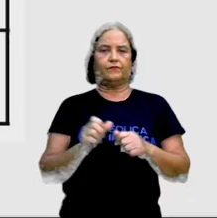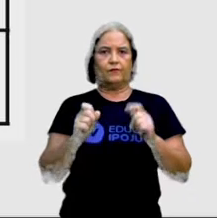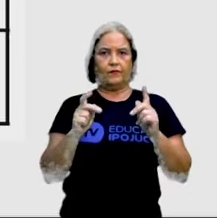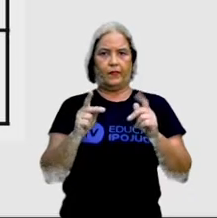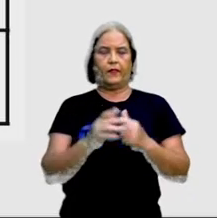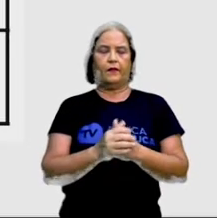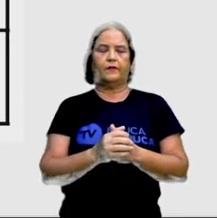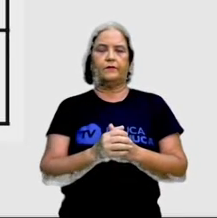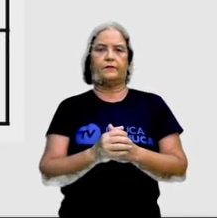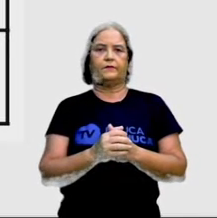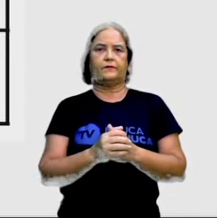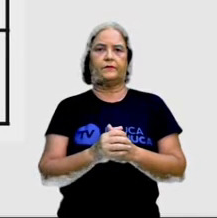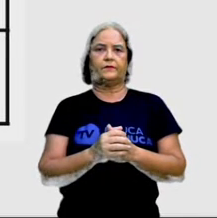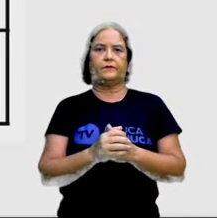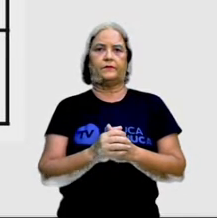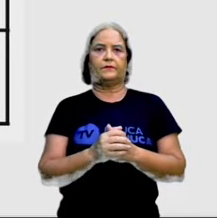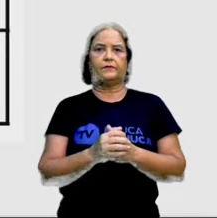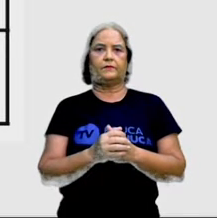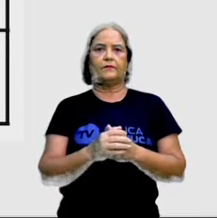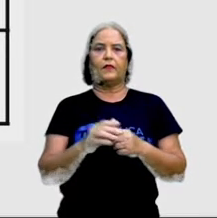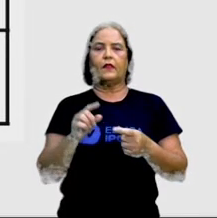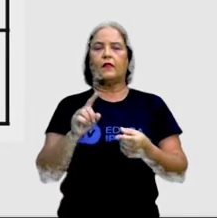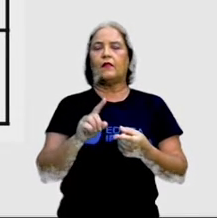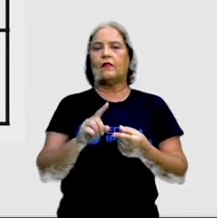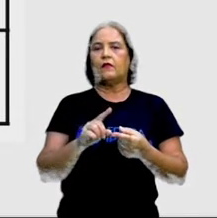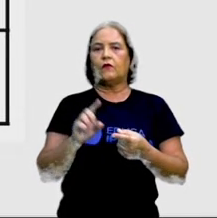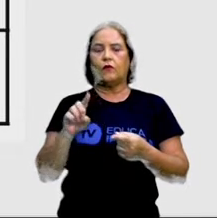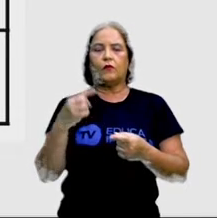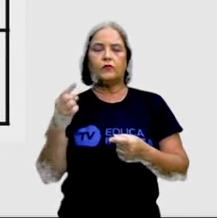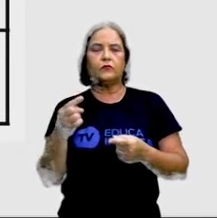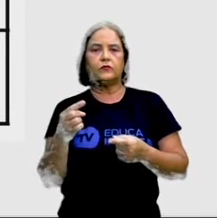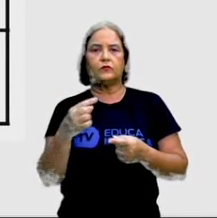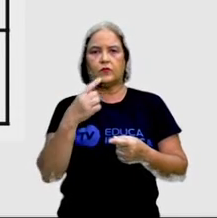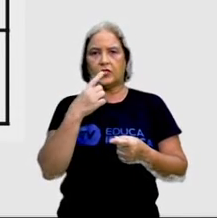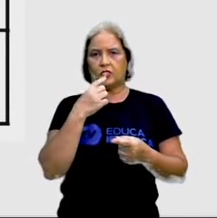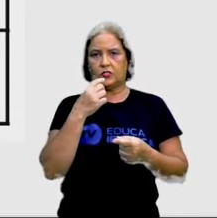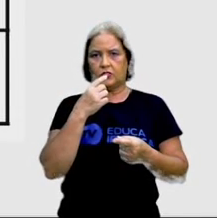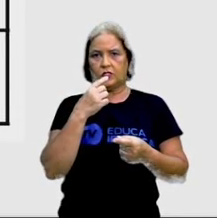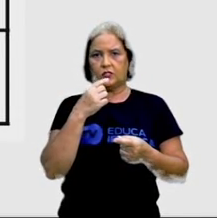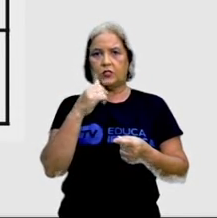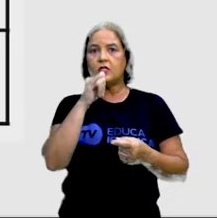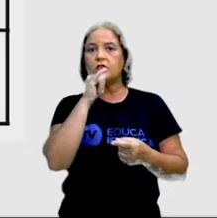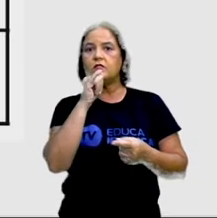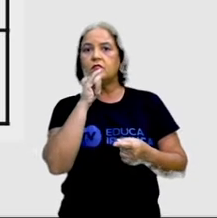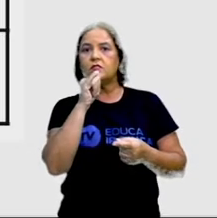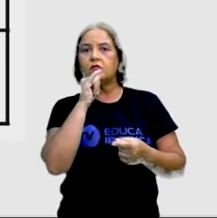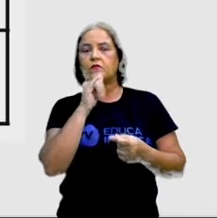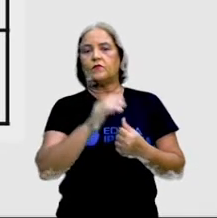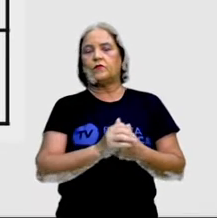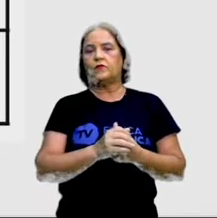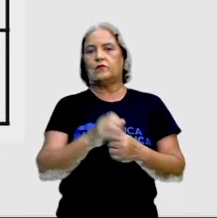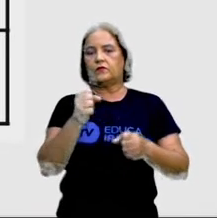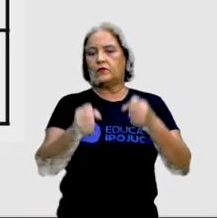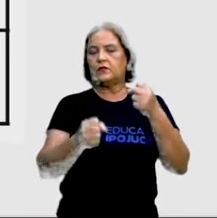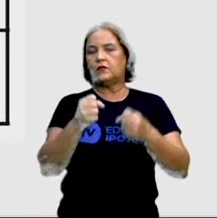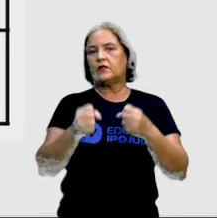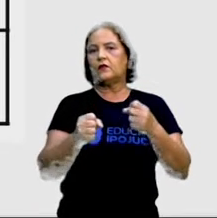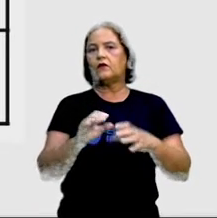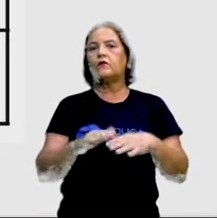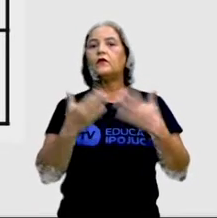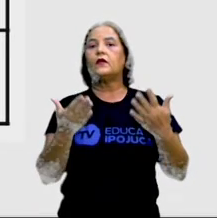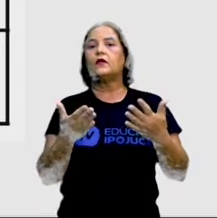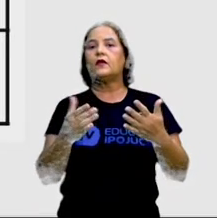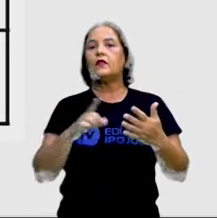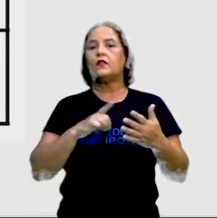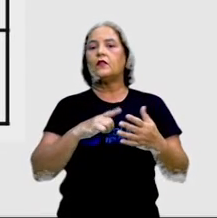e ainda com o mesmo Exemplo né do carro das crianças quem possui a coleção